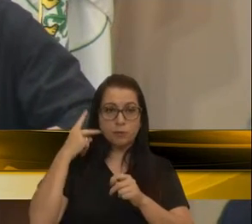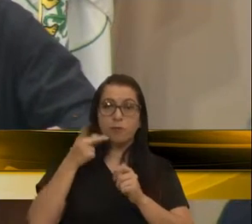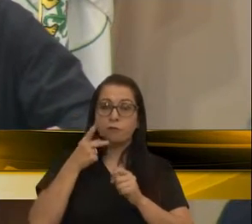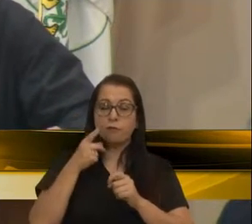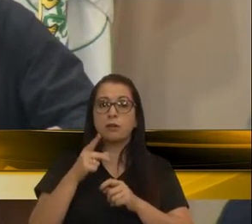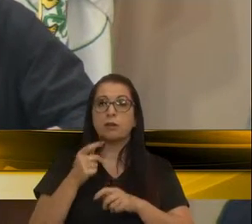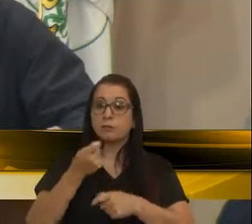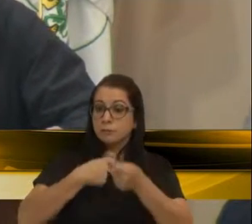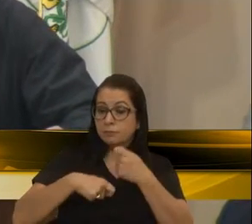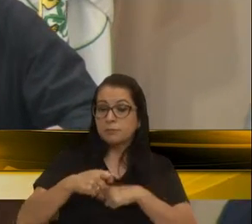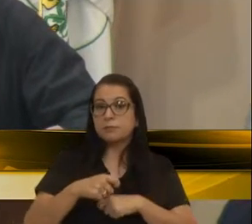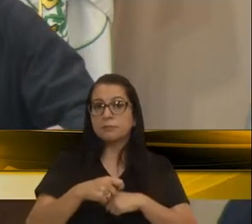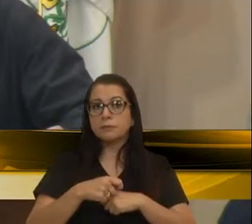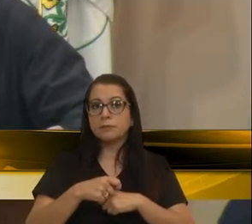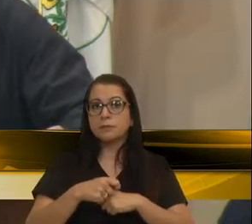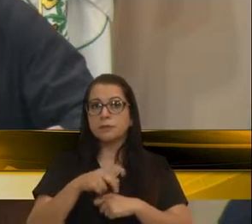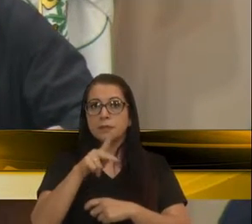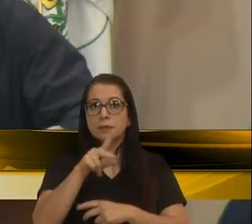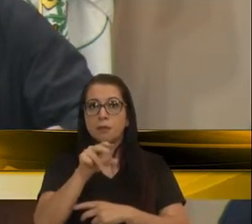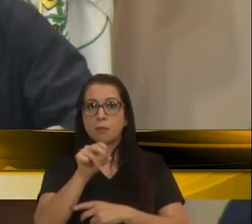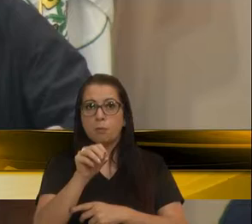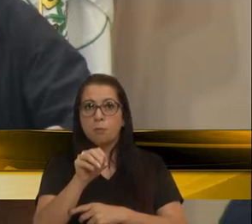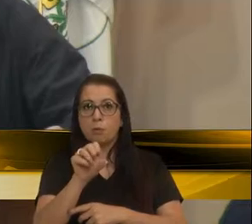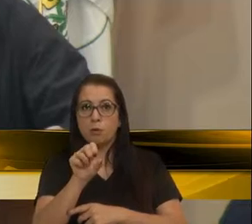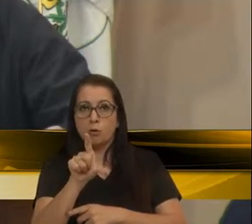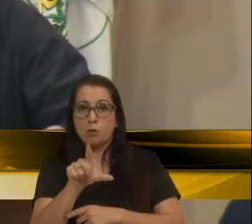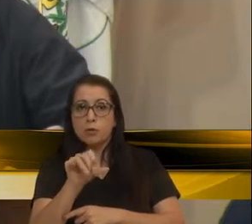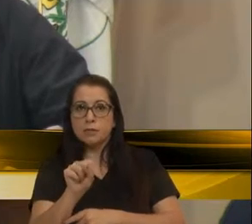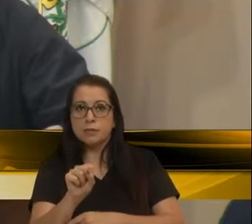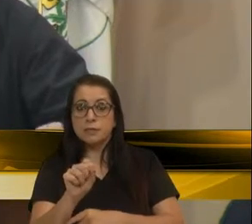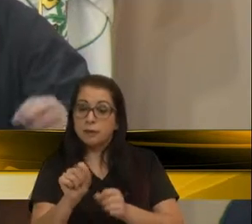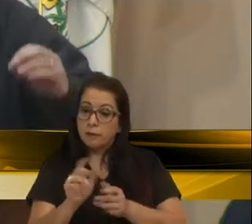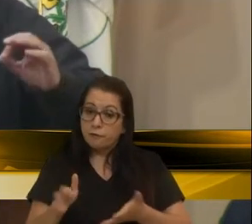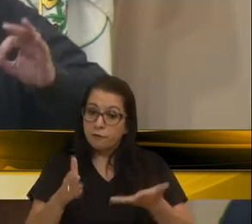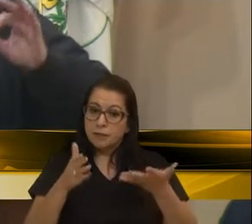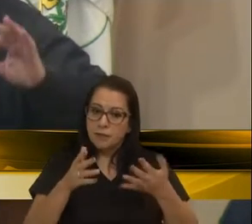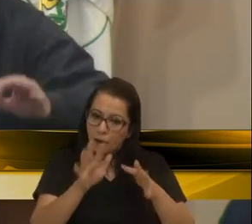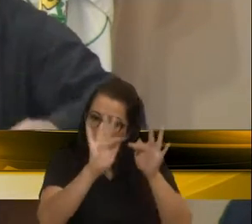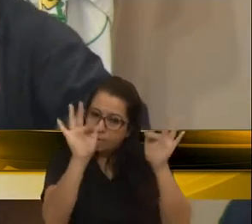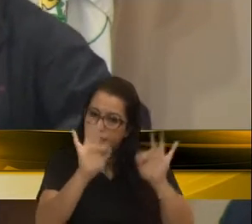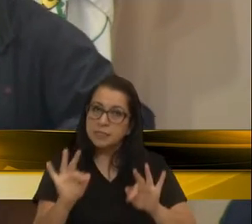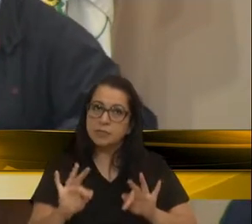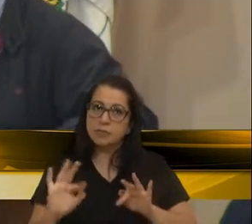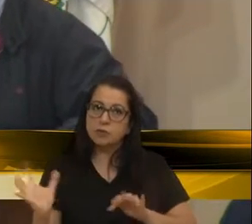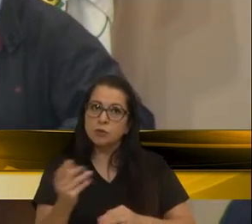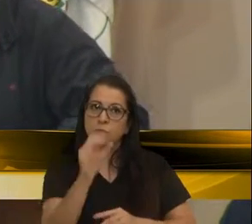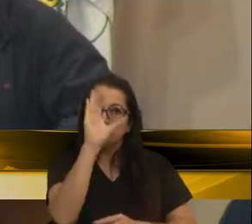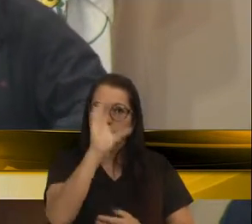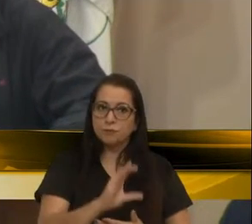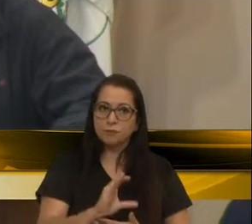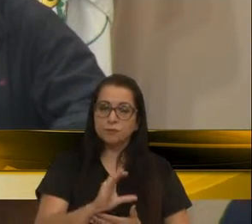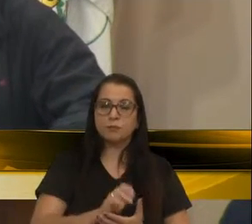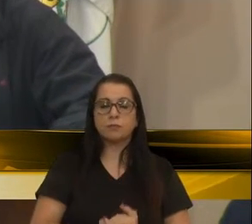que os administradores da polis devem promover a felicidade dos cidadãos.